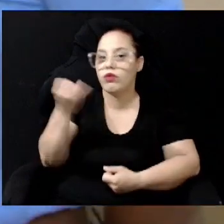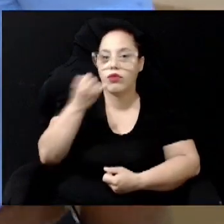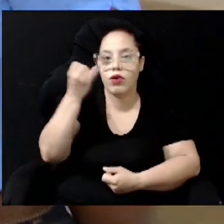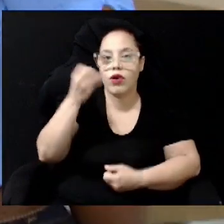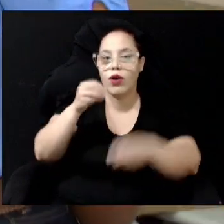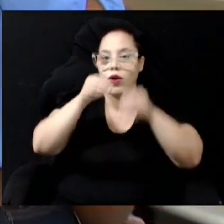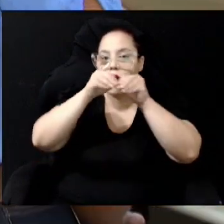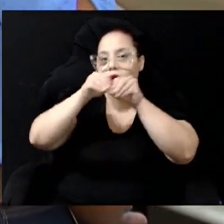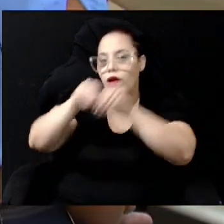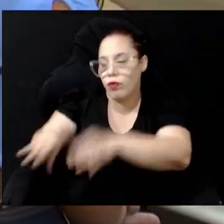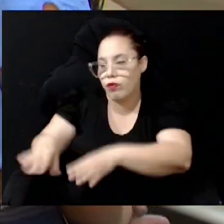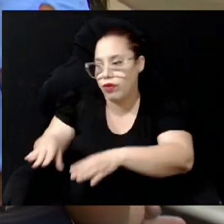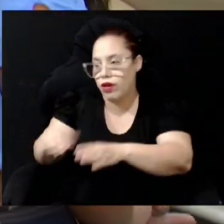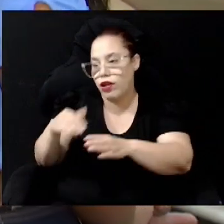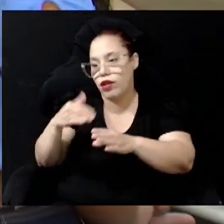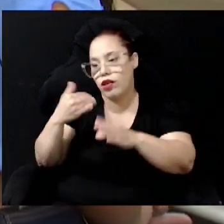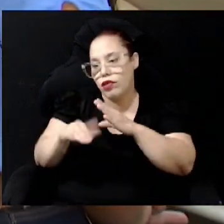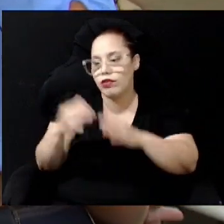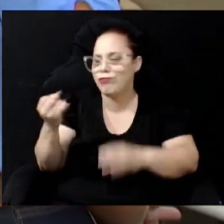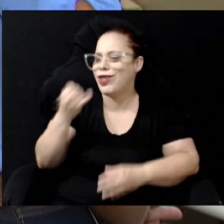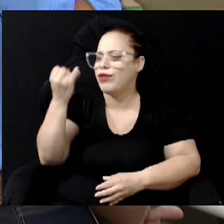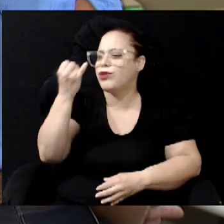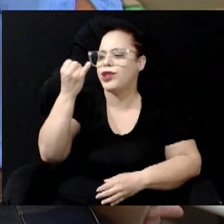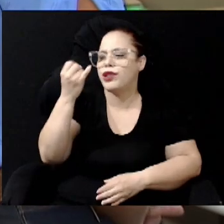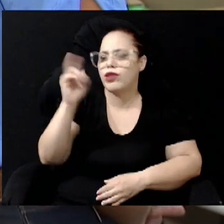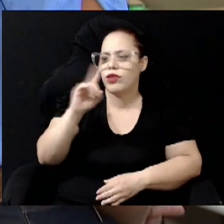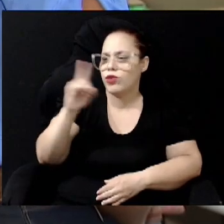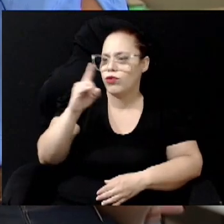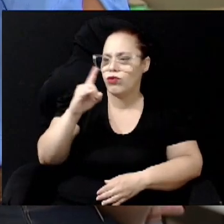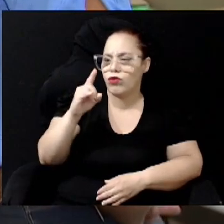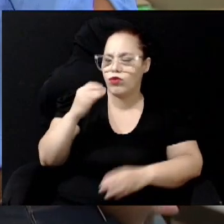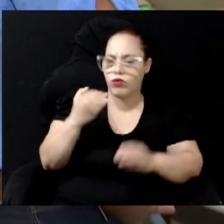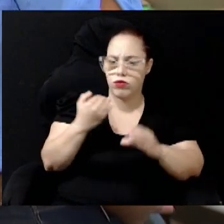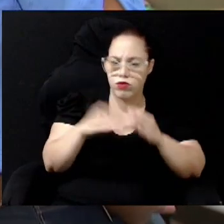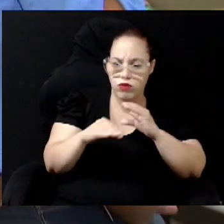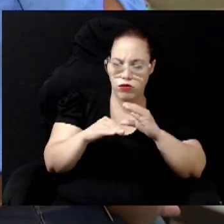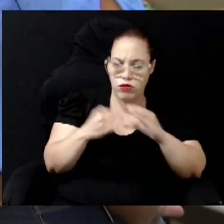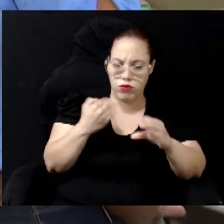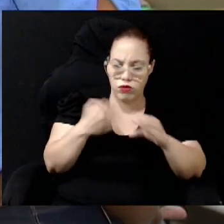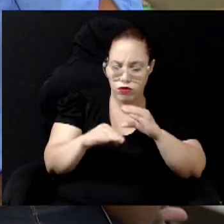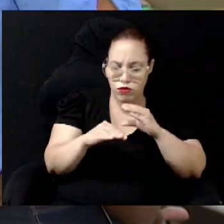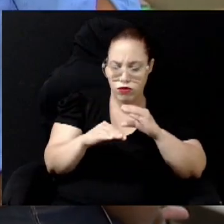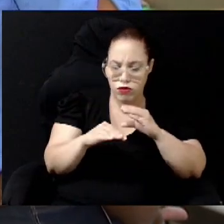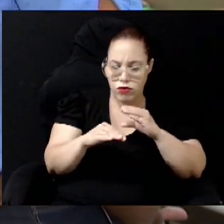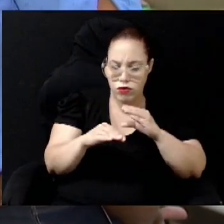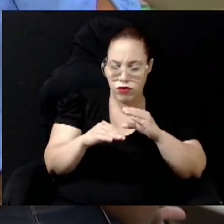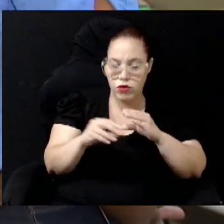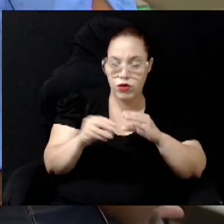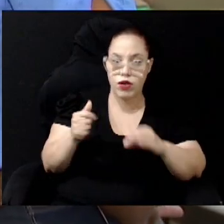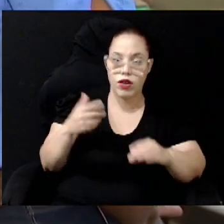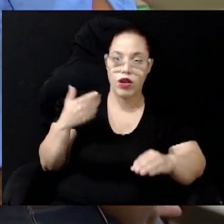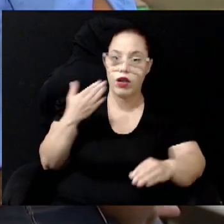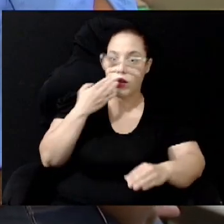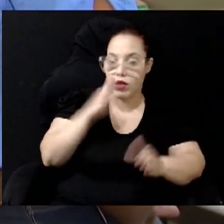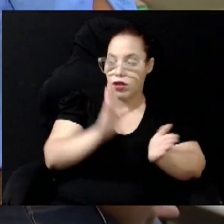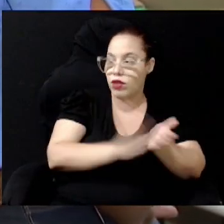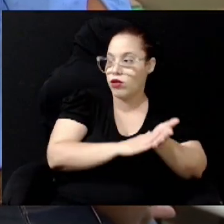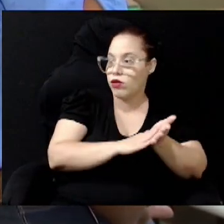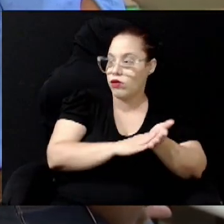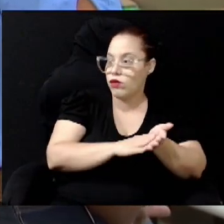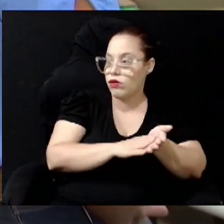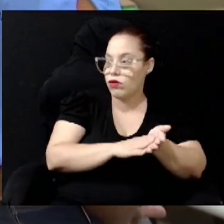e-mails que possam ser importantes, e-mail, que seria a nossa antiga carta, tá? Tem e-mails que são